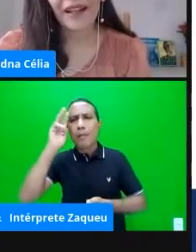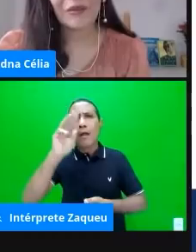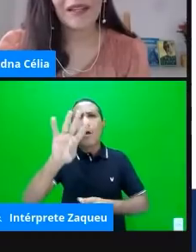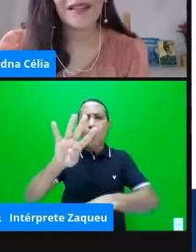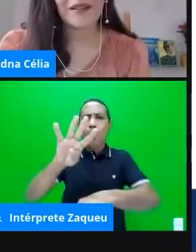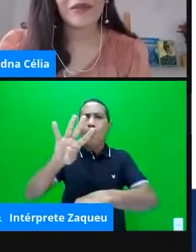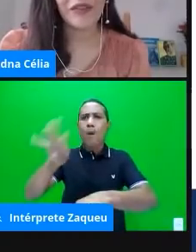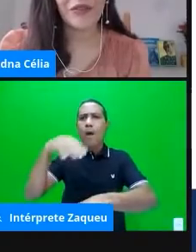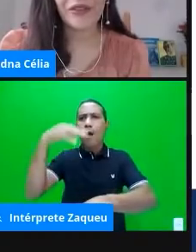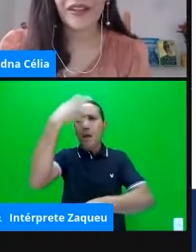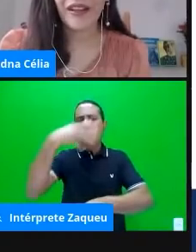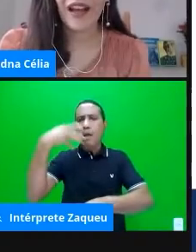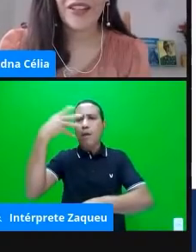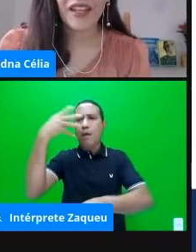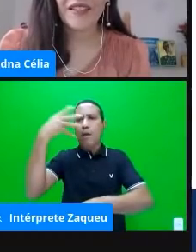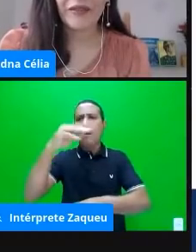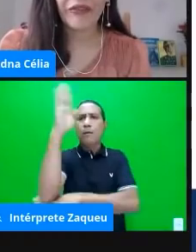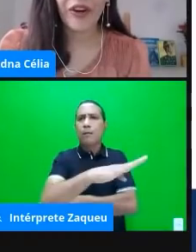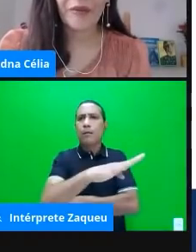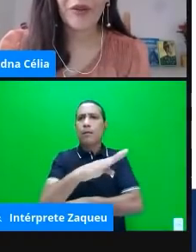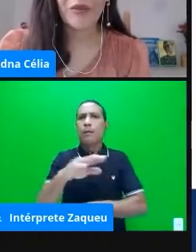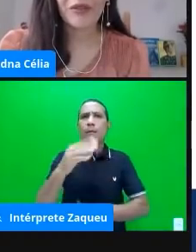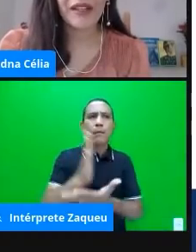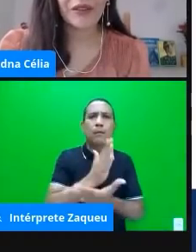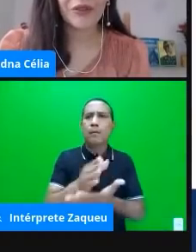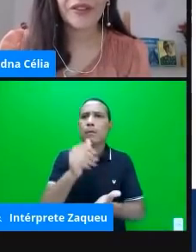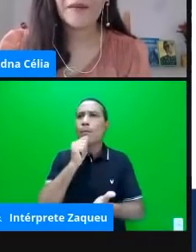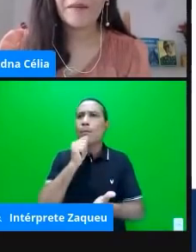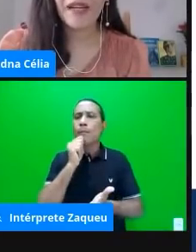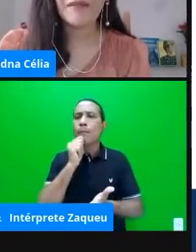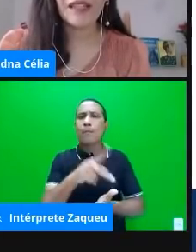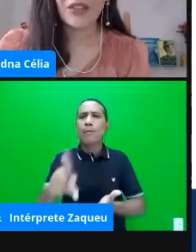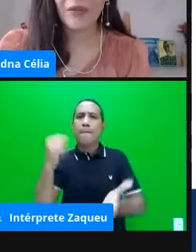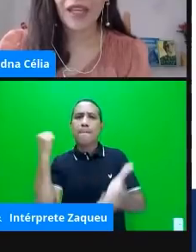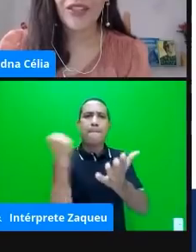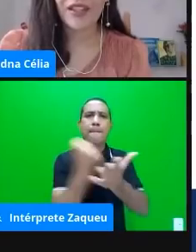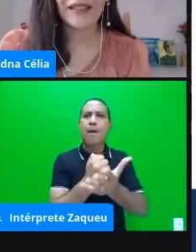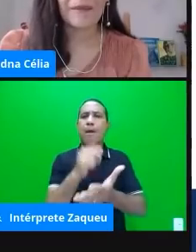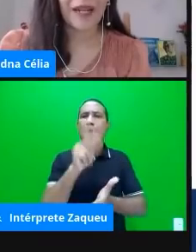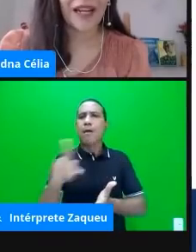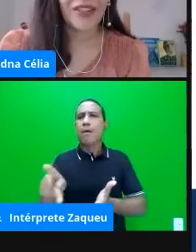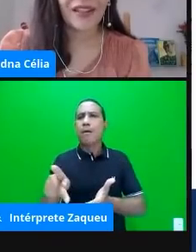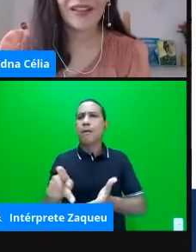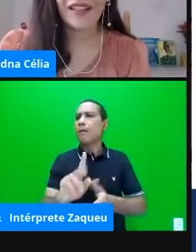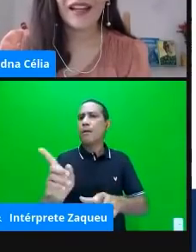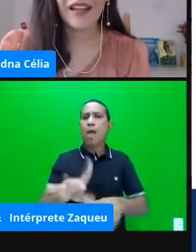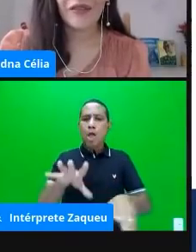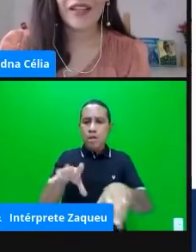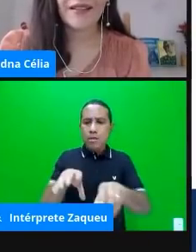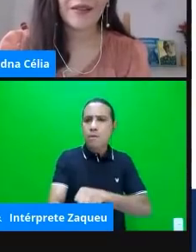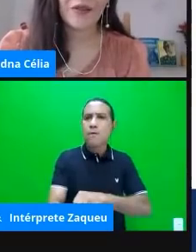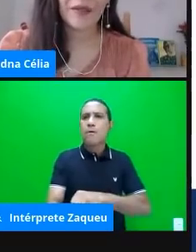é marcado para ser professor. A gente se forma como educador, permanentemente na prática e